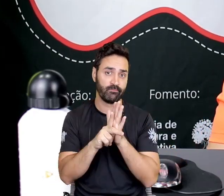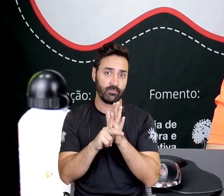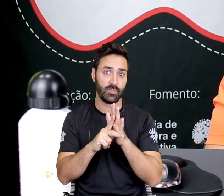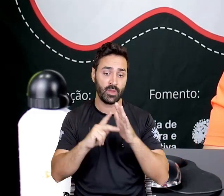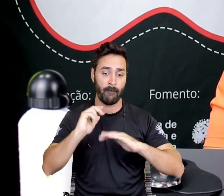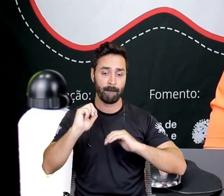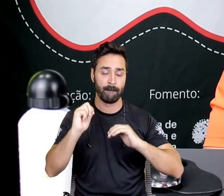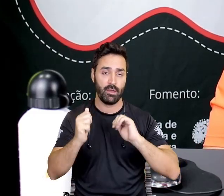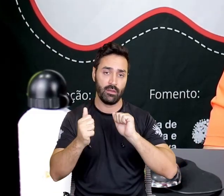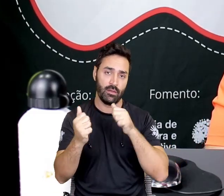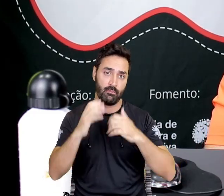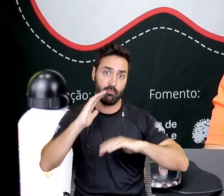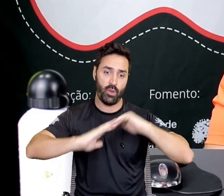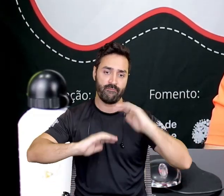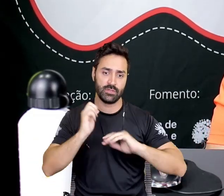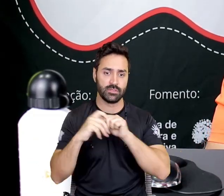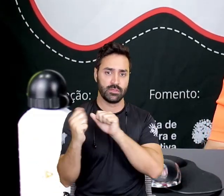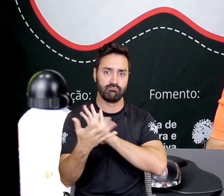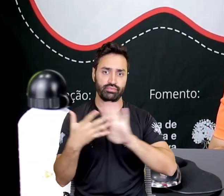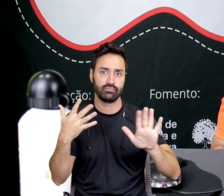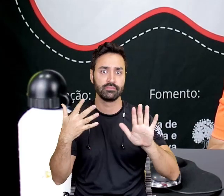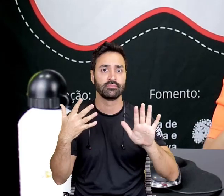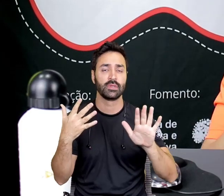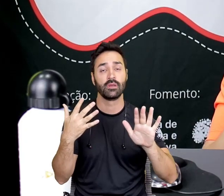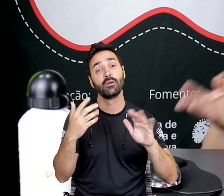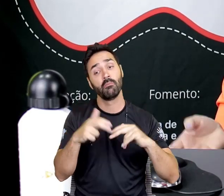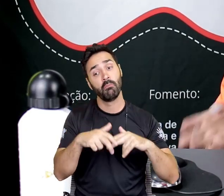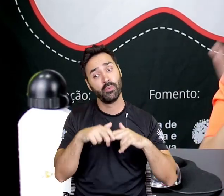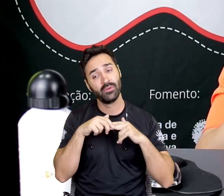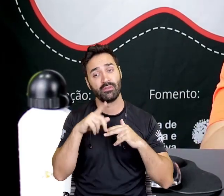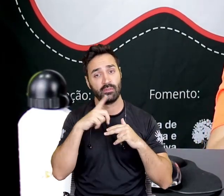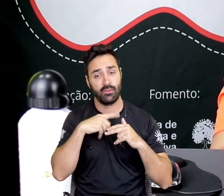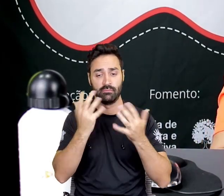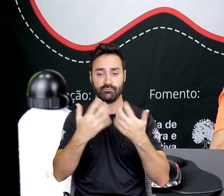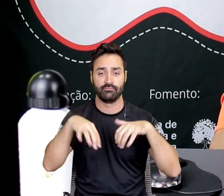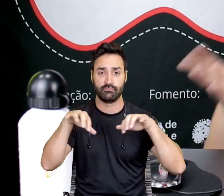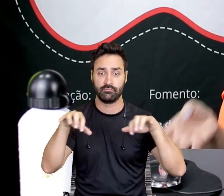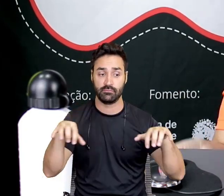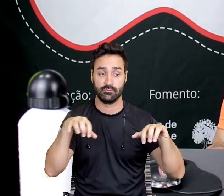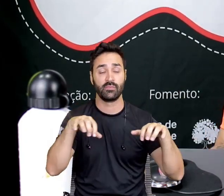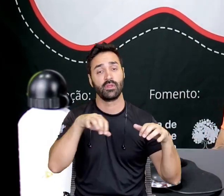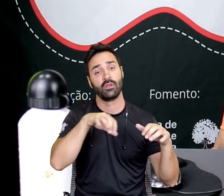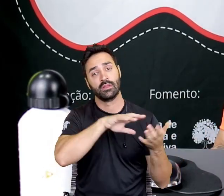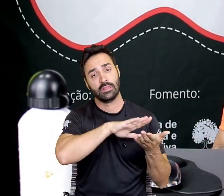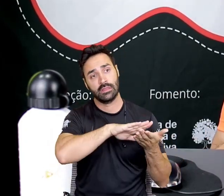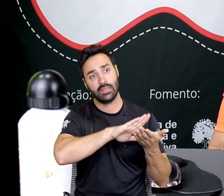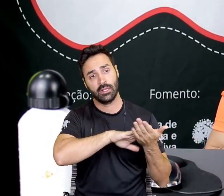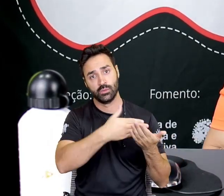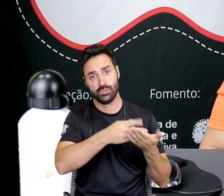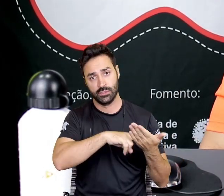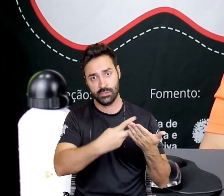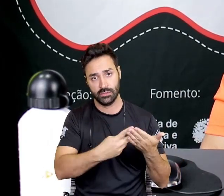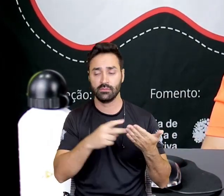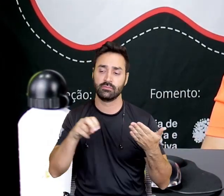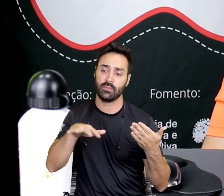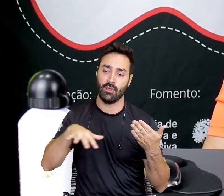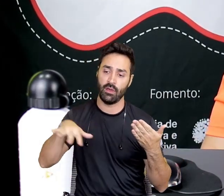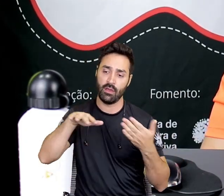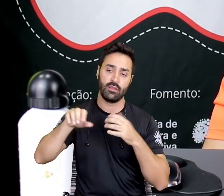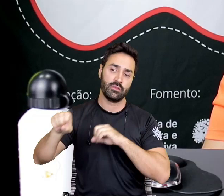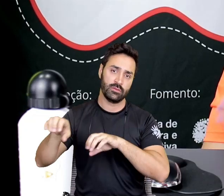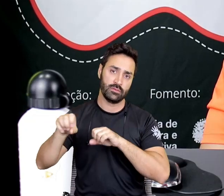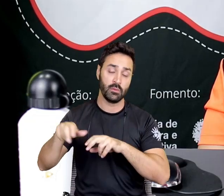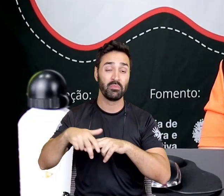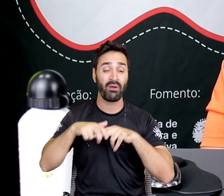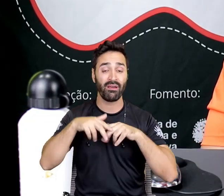proficiência em língua brasileira de sinais. E ele tinha uma divisão para tradução, interpretação e para ensino. Então, para atuar como